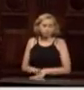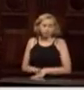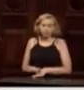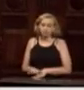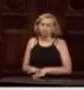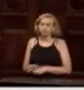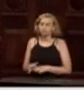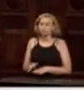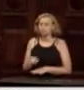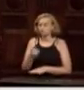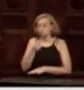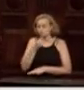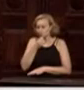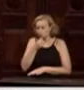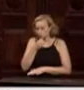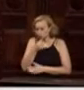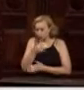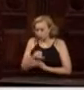Infelizmente,